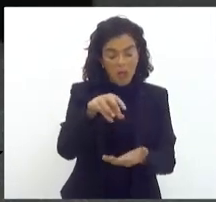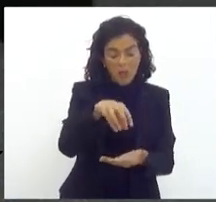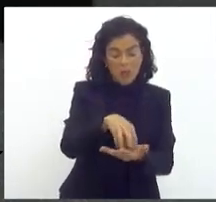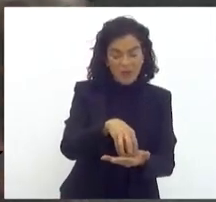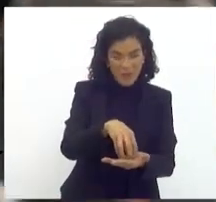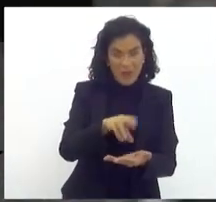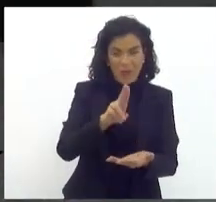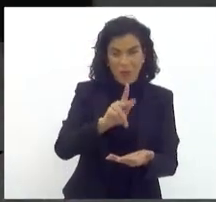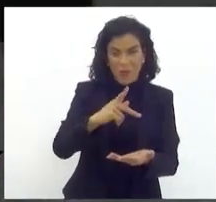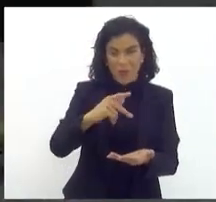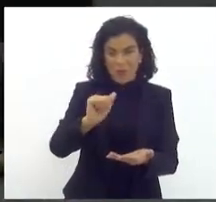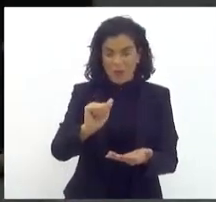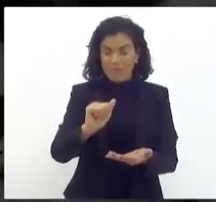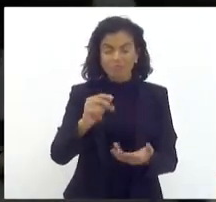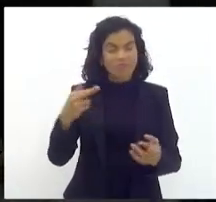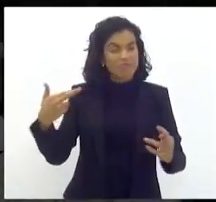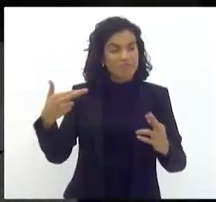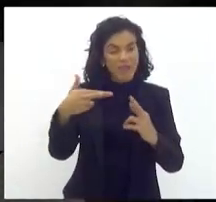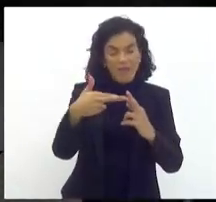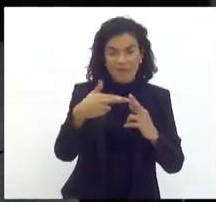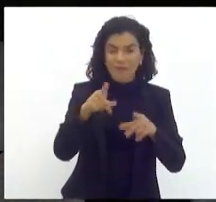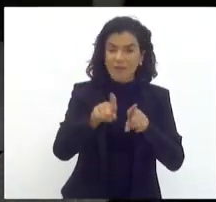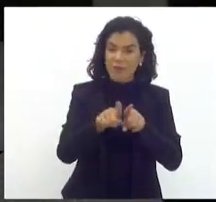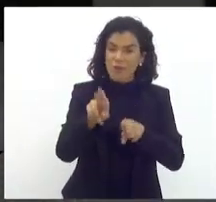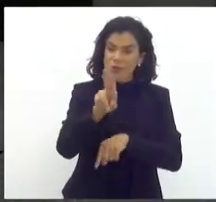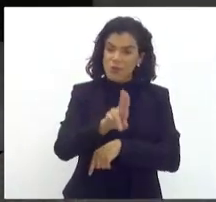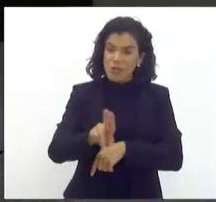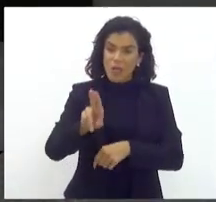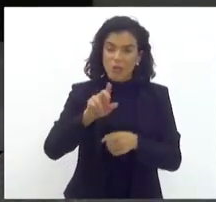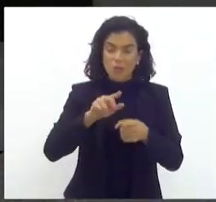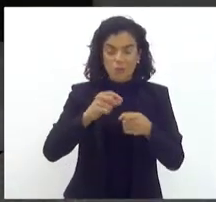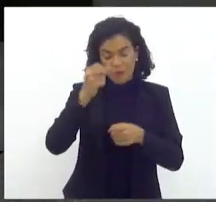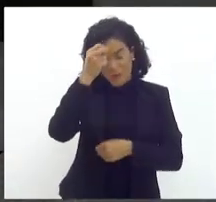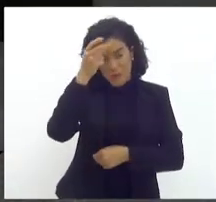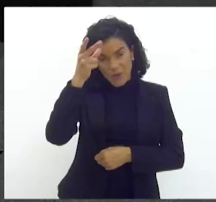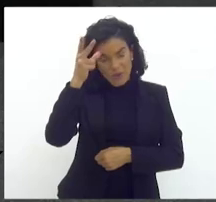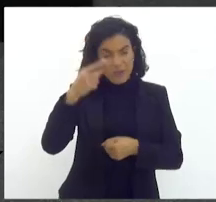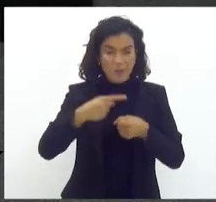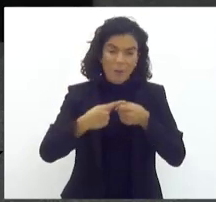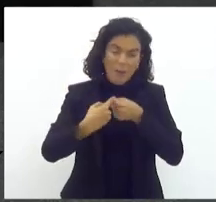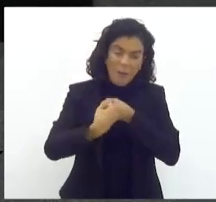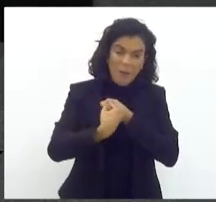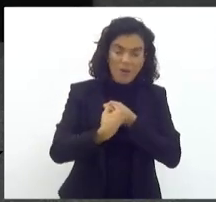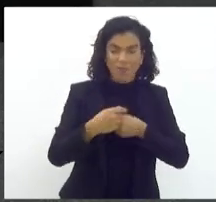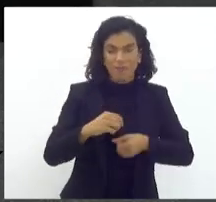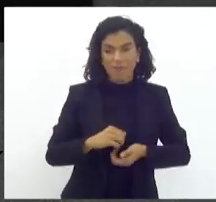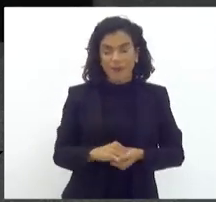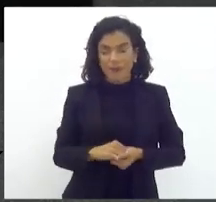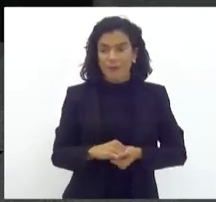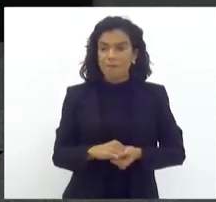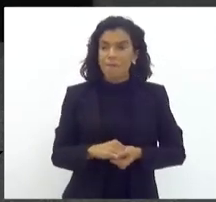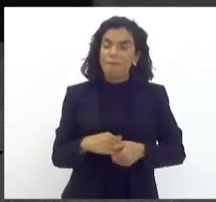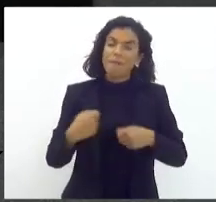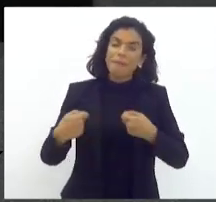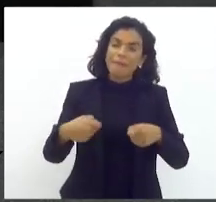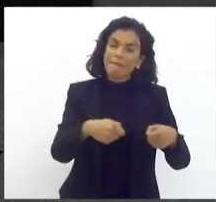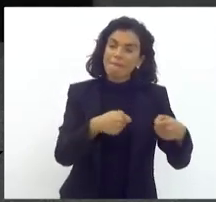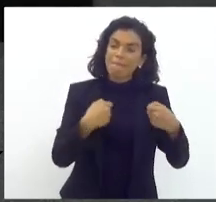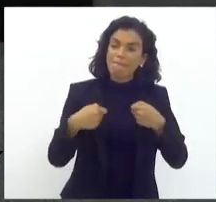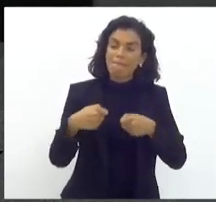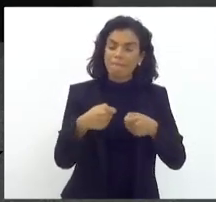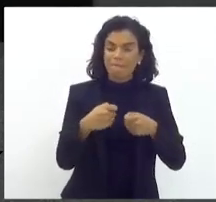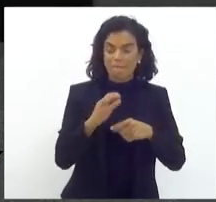pronto atendimento de referência é ser utilizada por municípios vizinhos de menor parte que necessitem